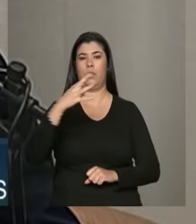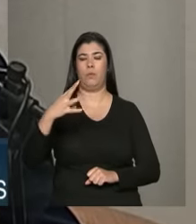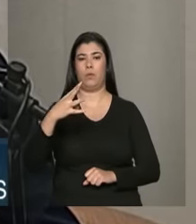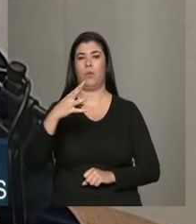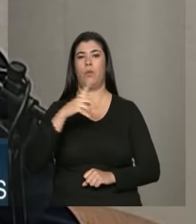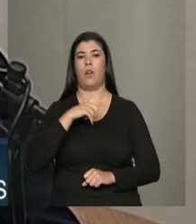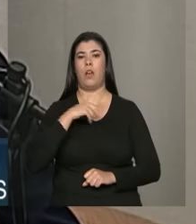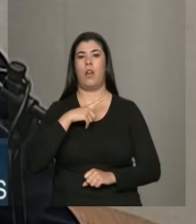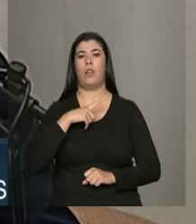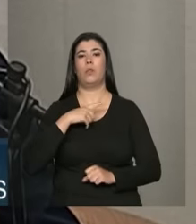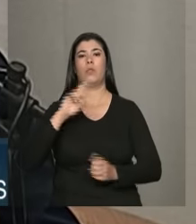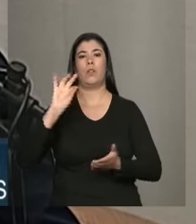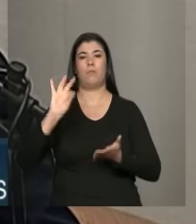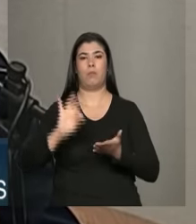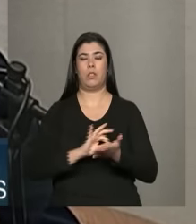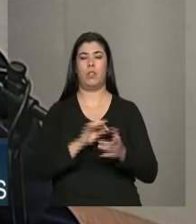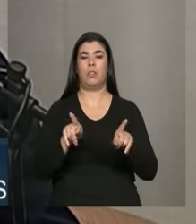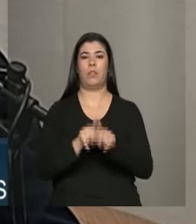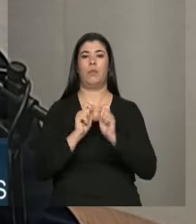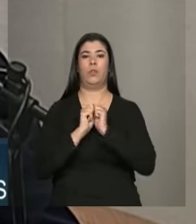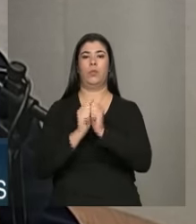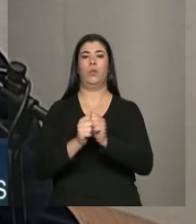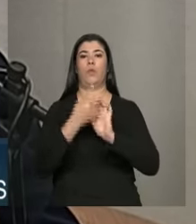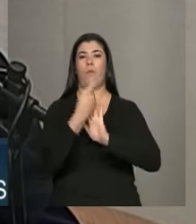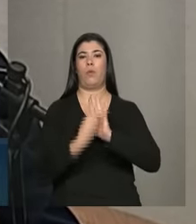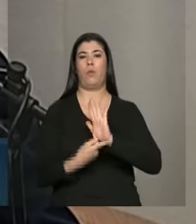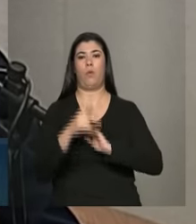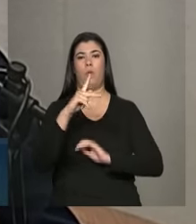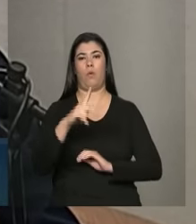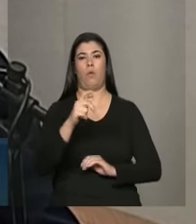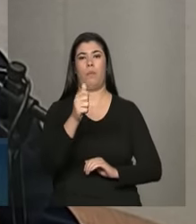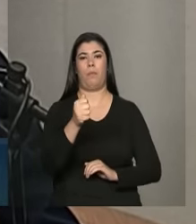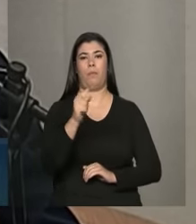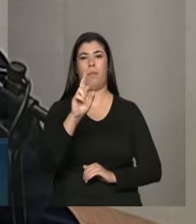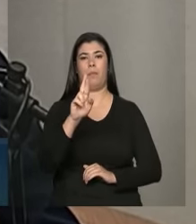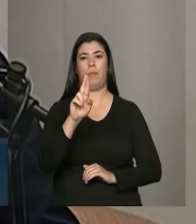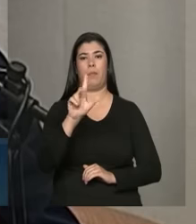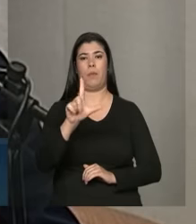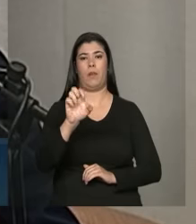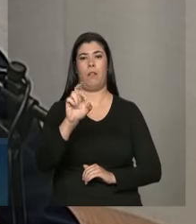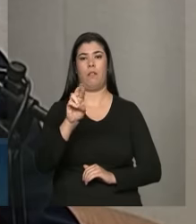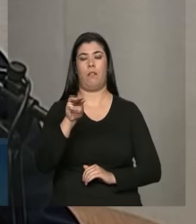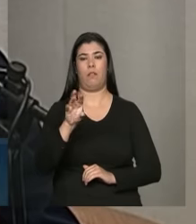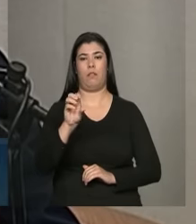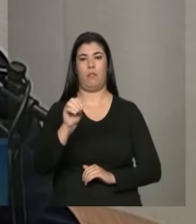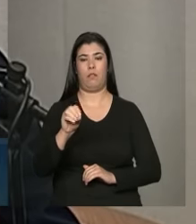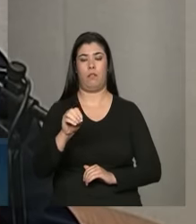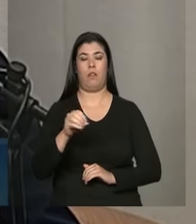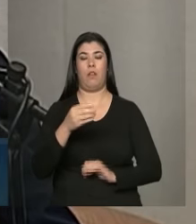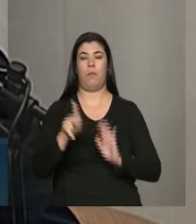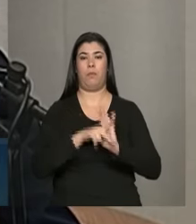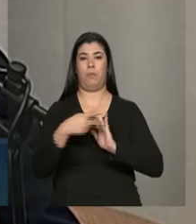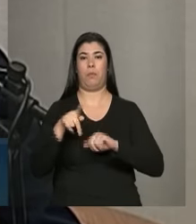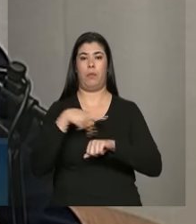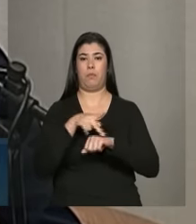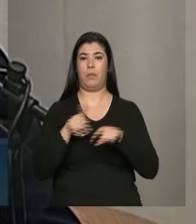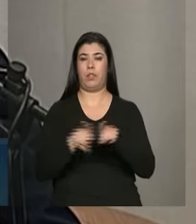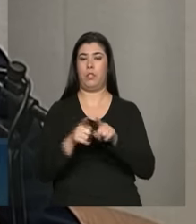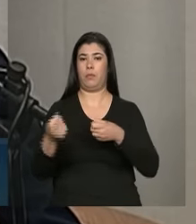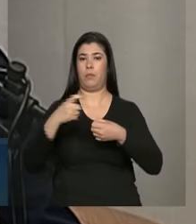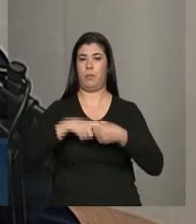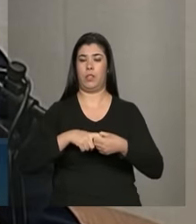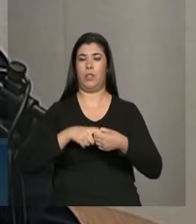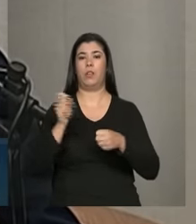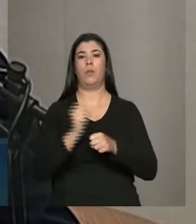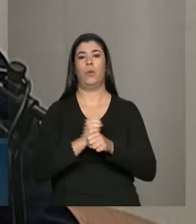Palermo internalizando portanto essa convenção eh do nosso país e ainda